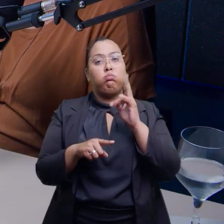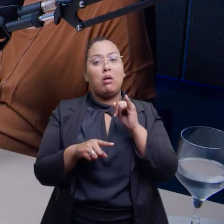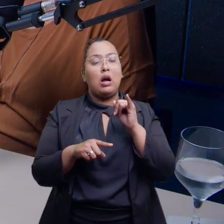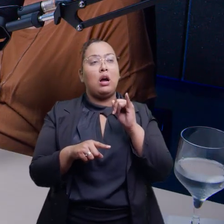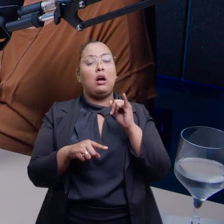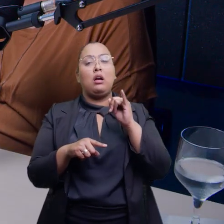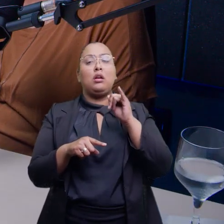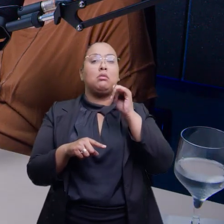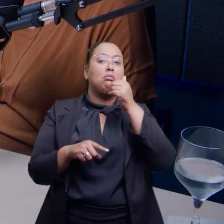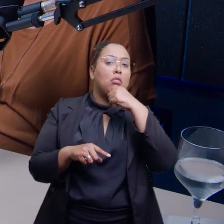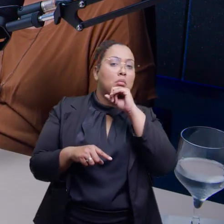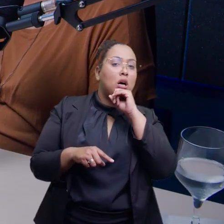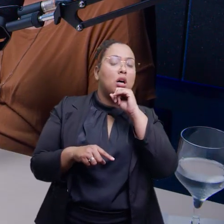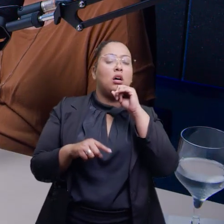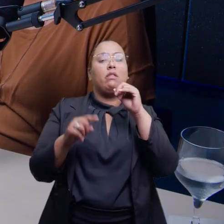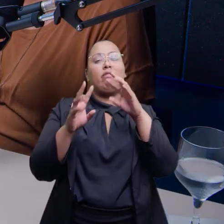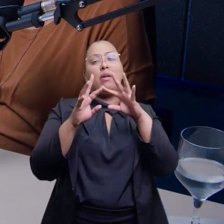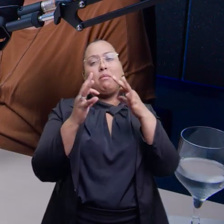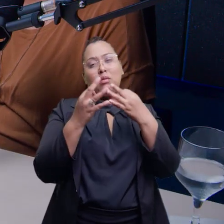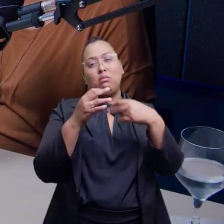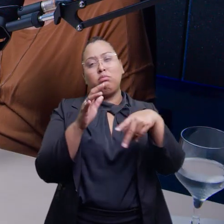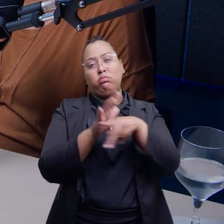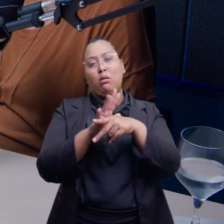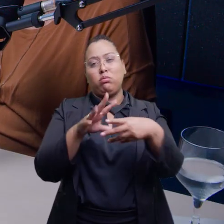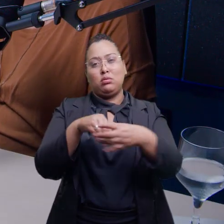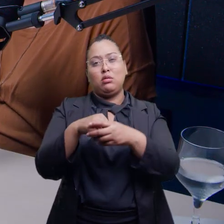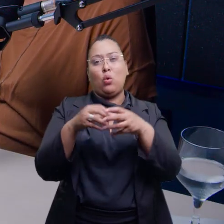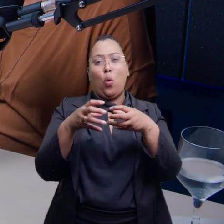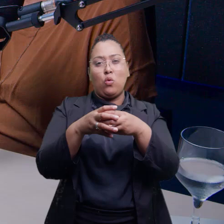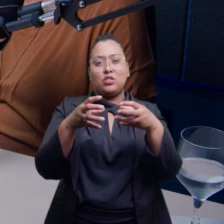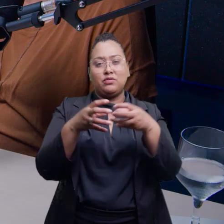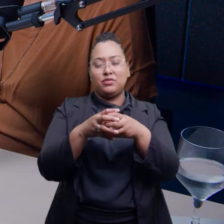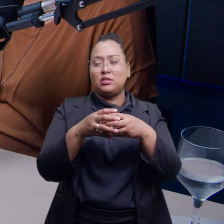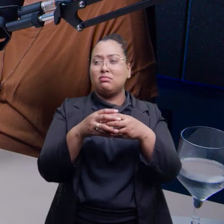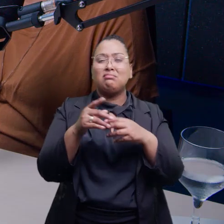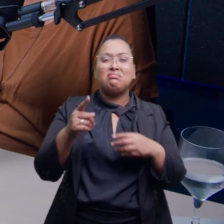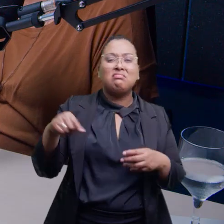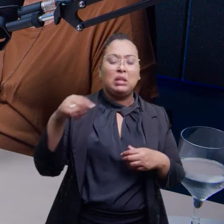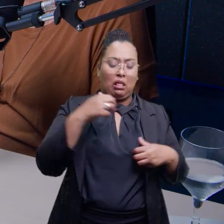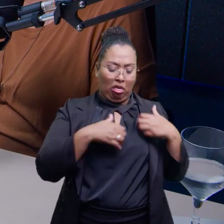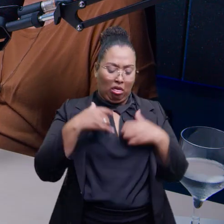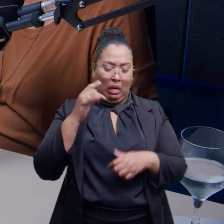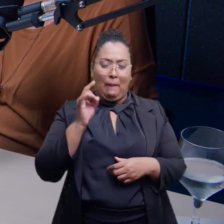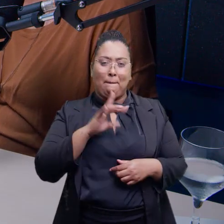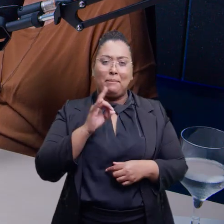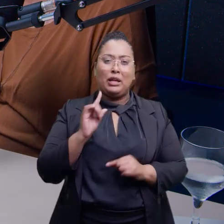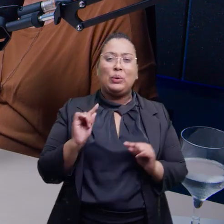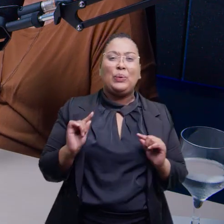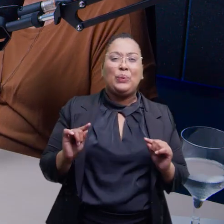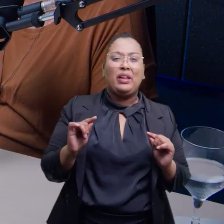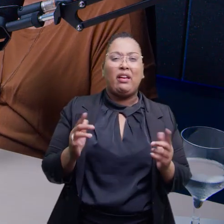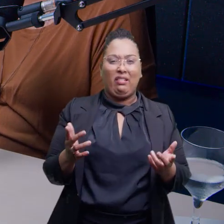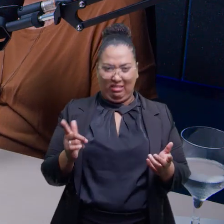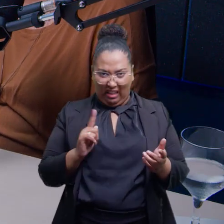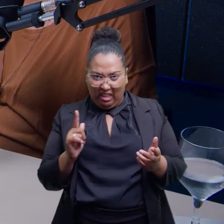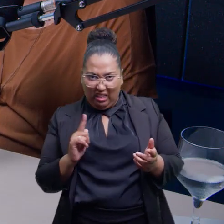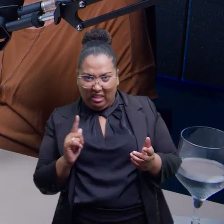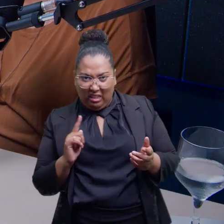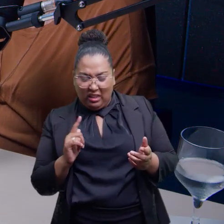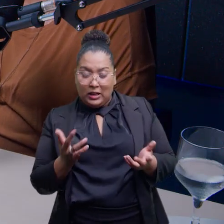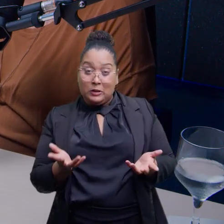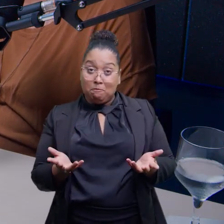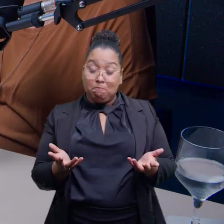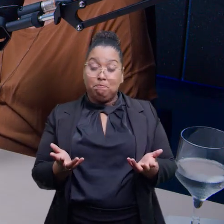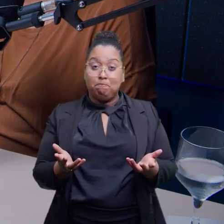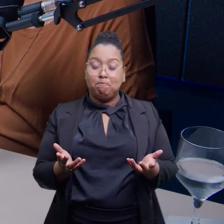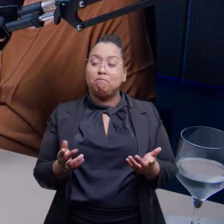dos pais, né, dos possíveis pais lá pelo conviver, né? O que essas pessoas ainda têm medo, né? O que é o mais